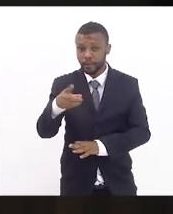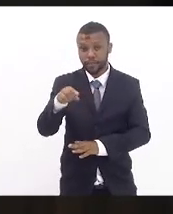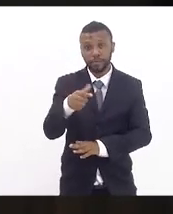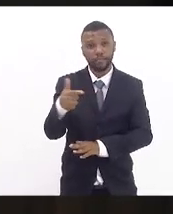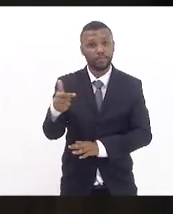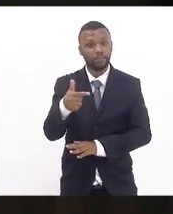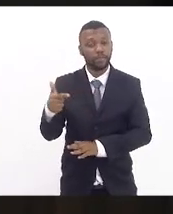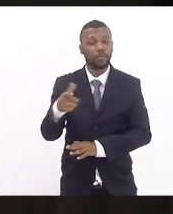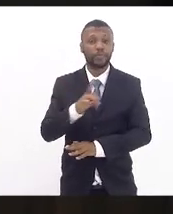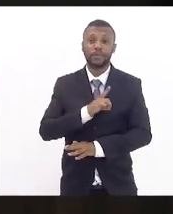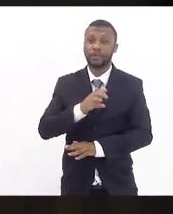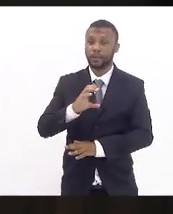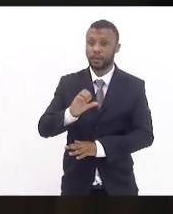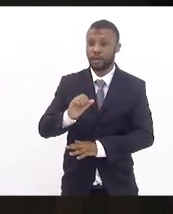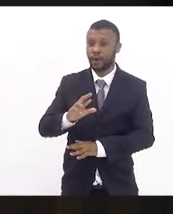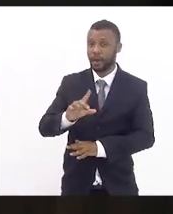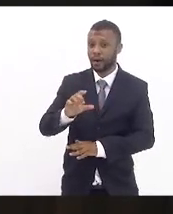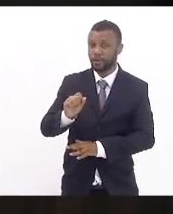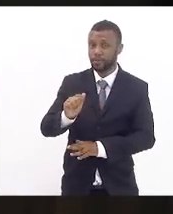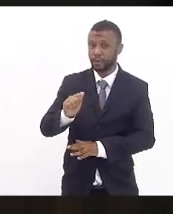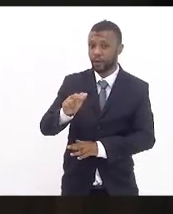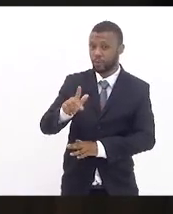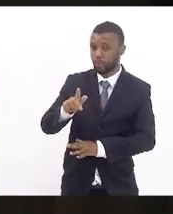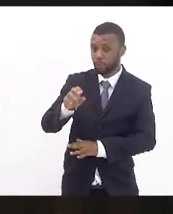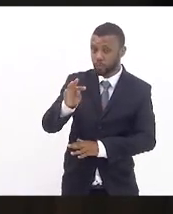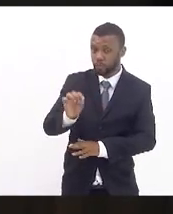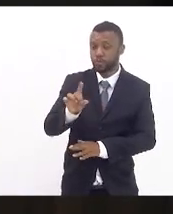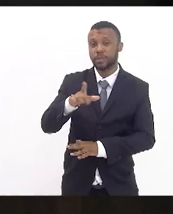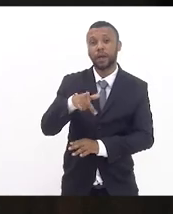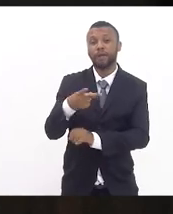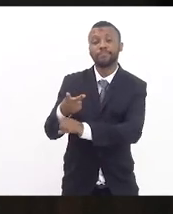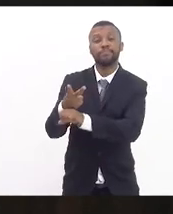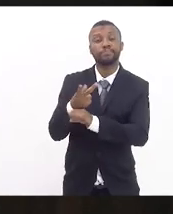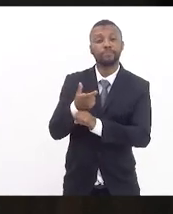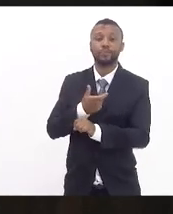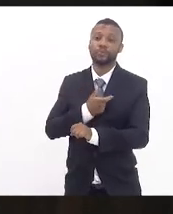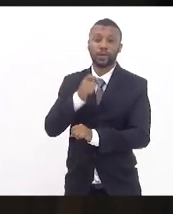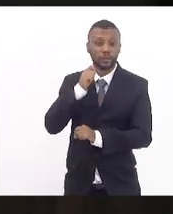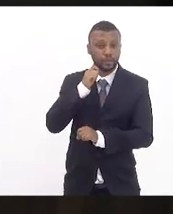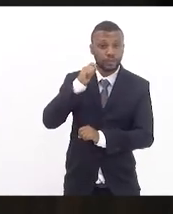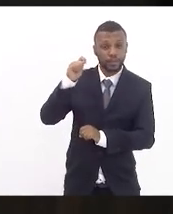deputado delegado Carlos Augusto, concede medalha Tiradentes, respectivo diploma,